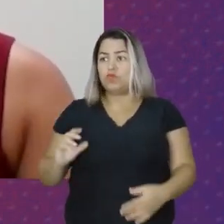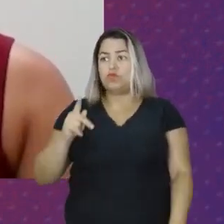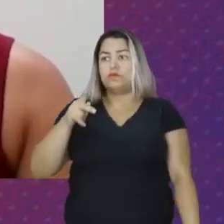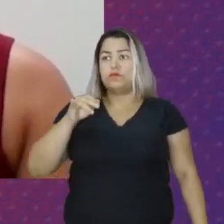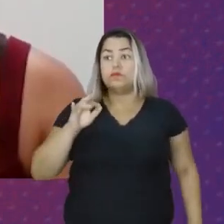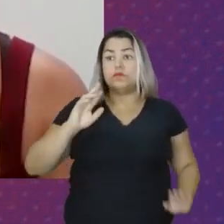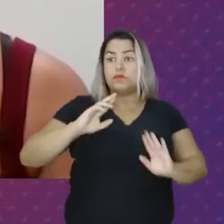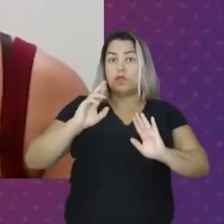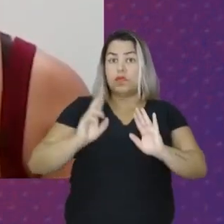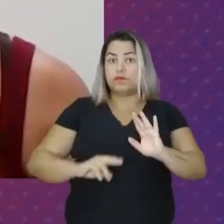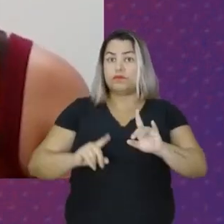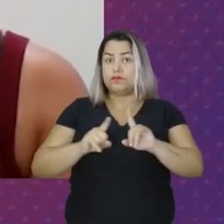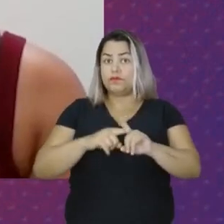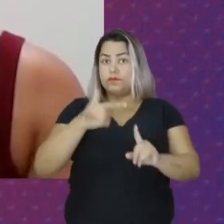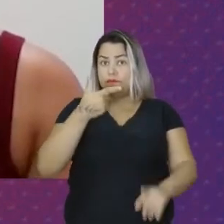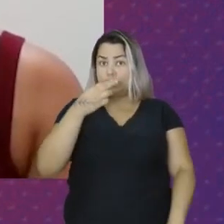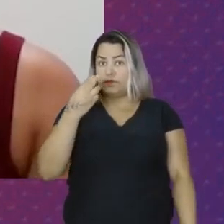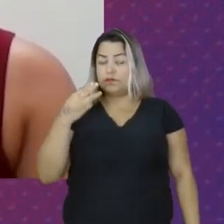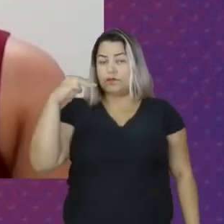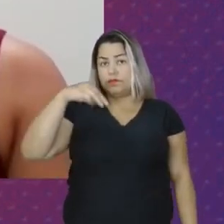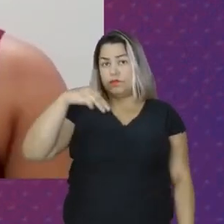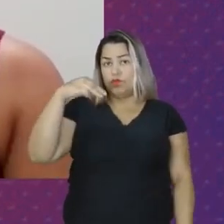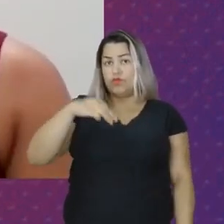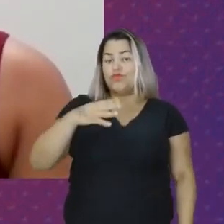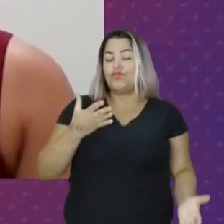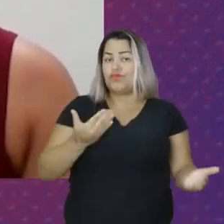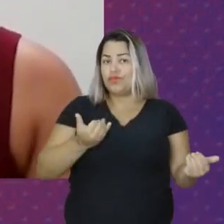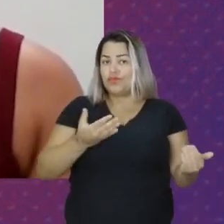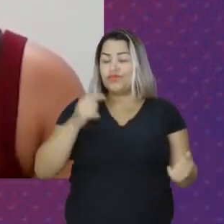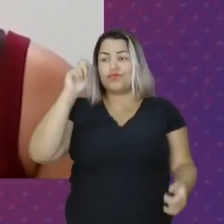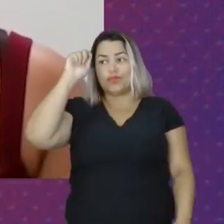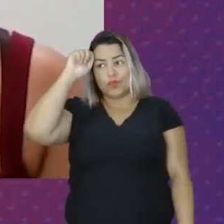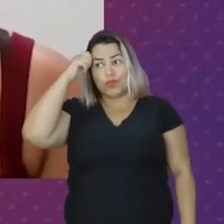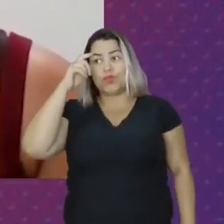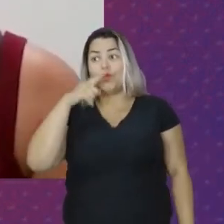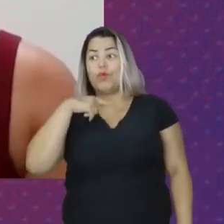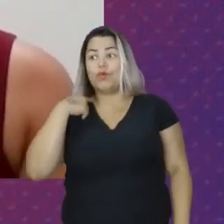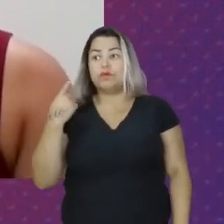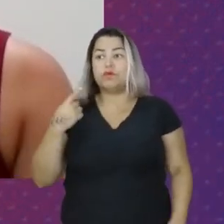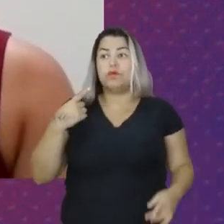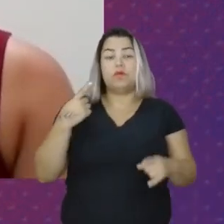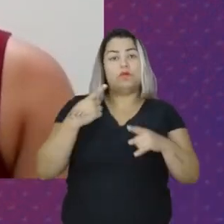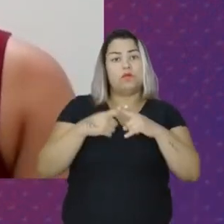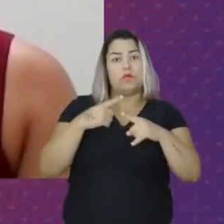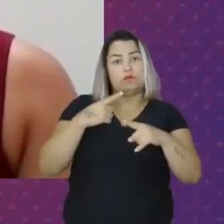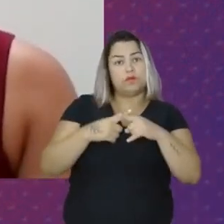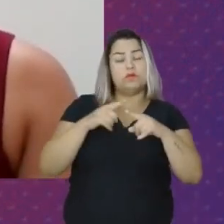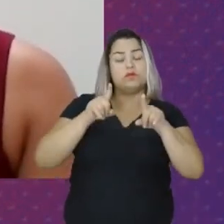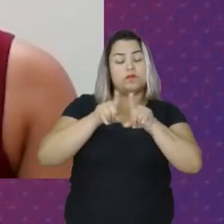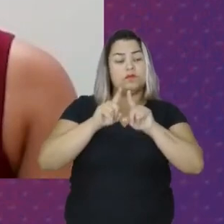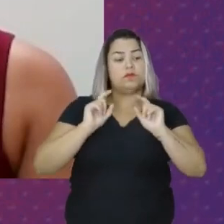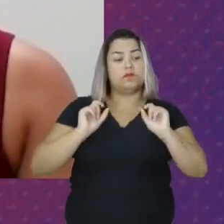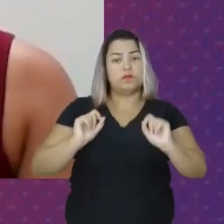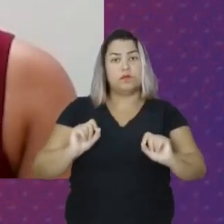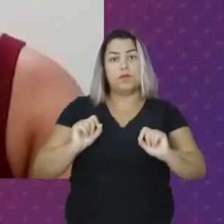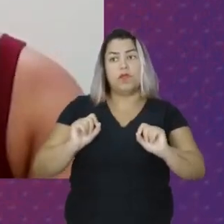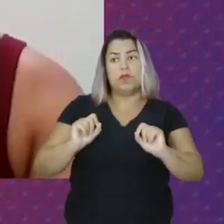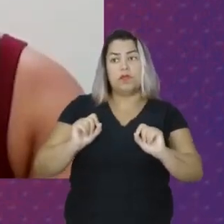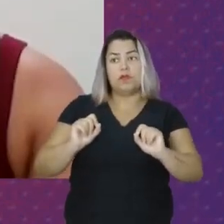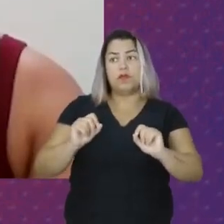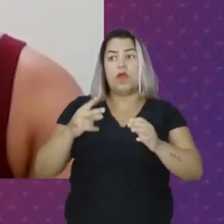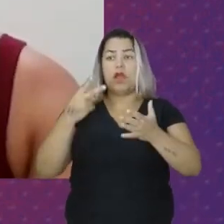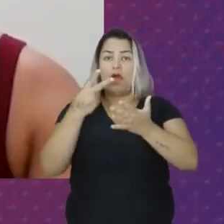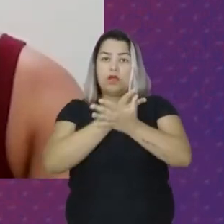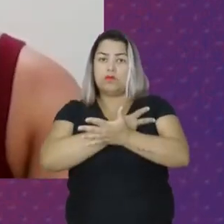relatório destaca que a cada 23 minutos um jovem negro é assassinado, e que por conta desse tempo, né, de homicídios